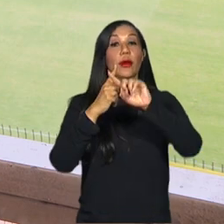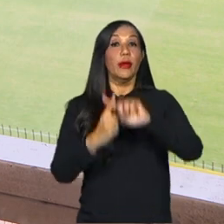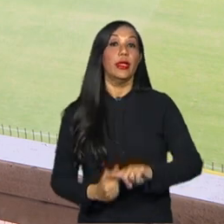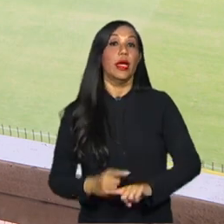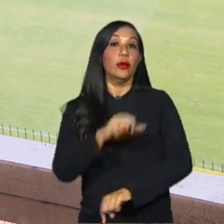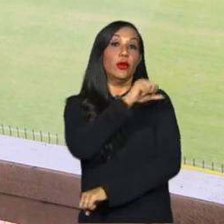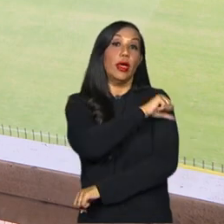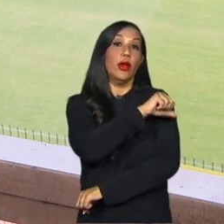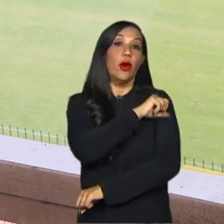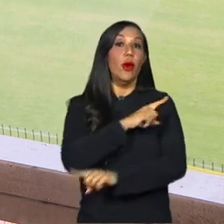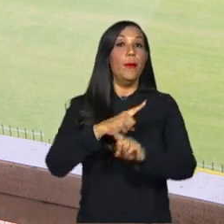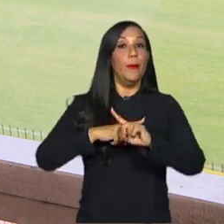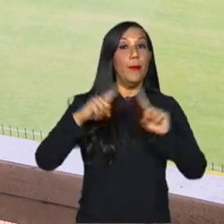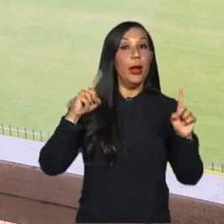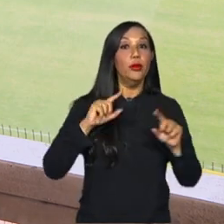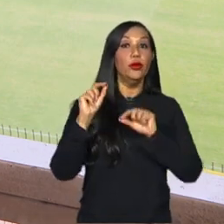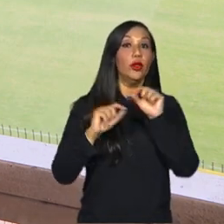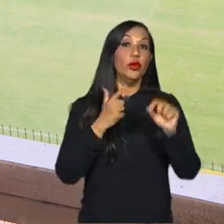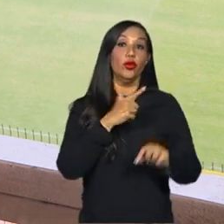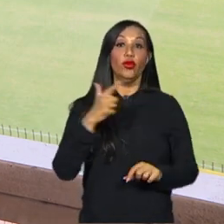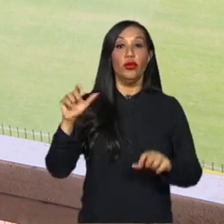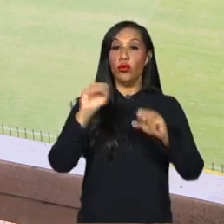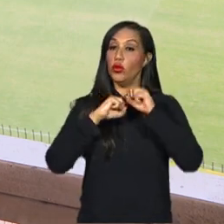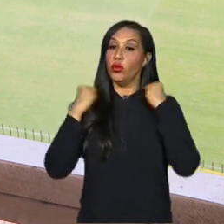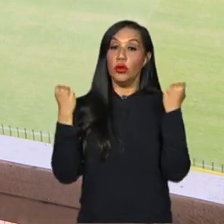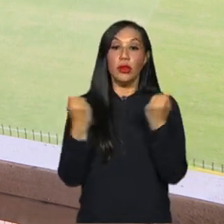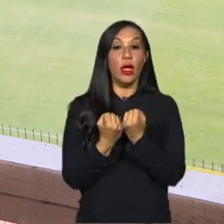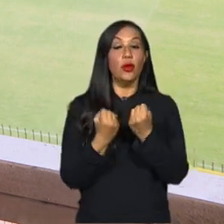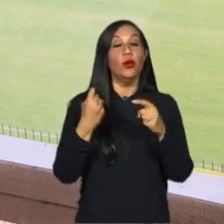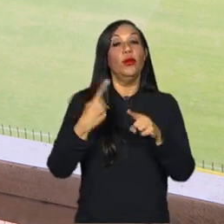Carioca, mas efetivamente não tinha um estádio,